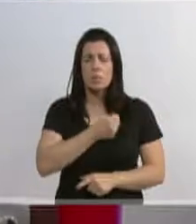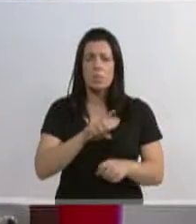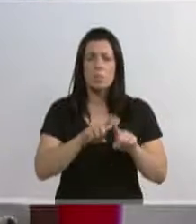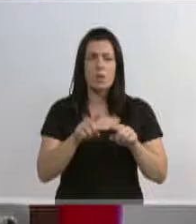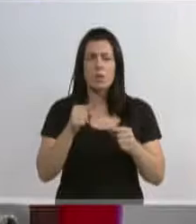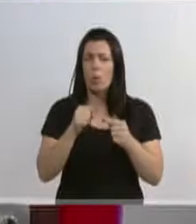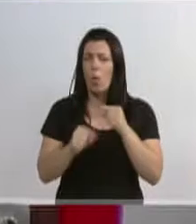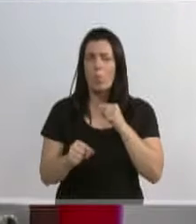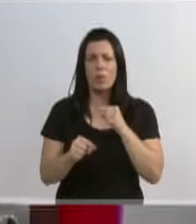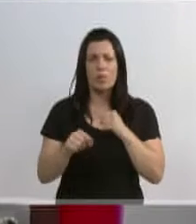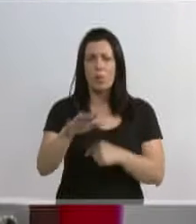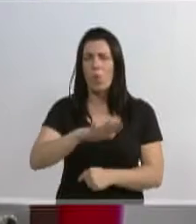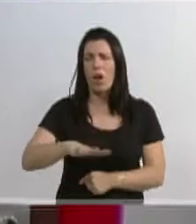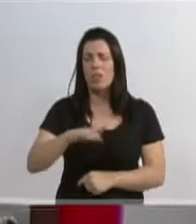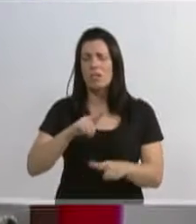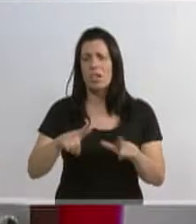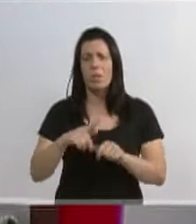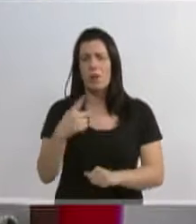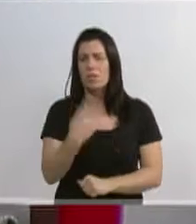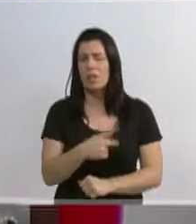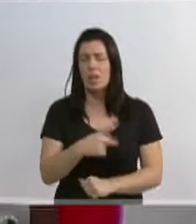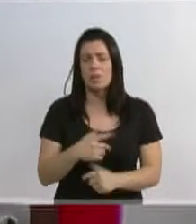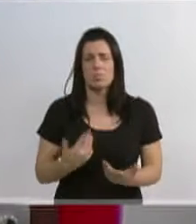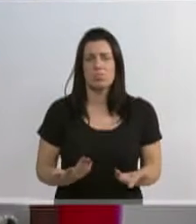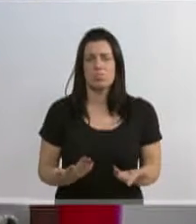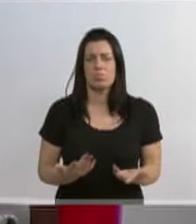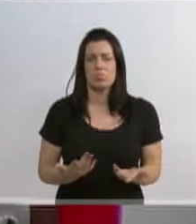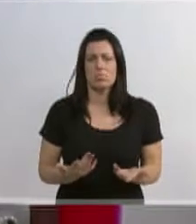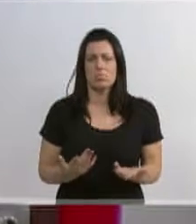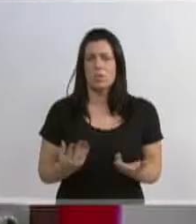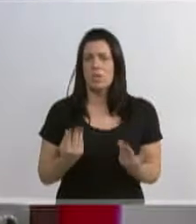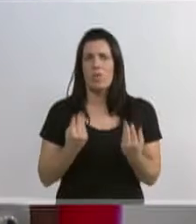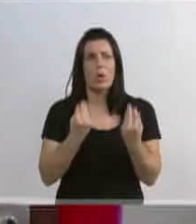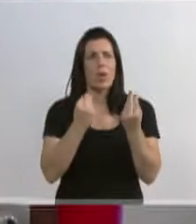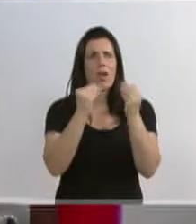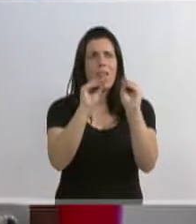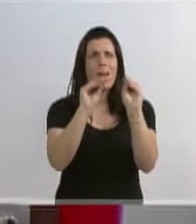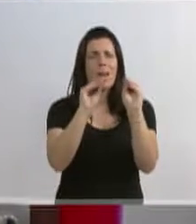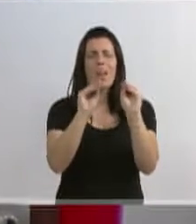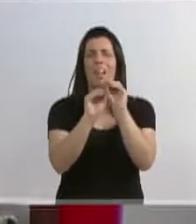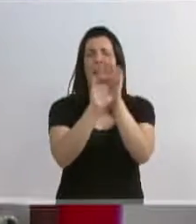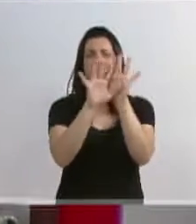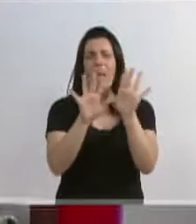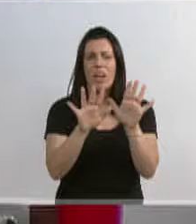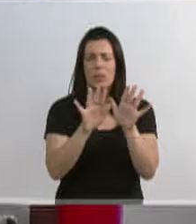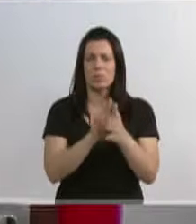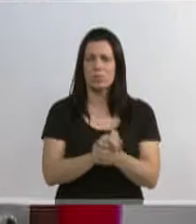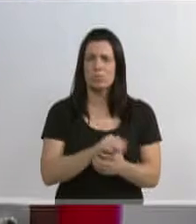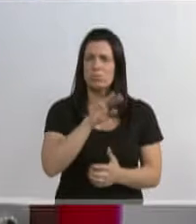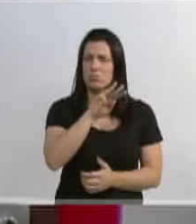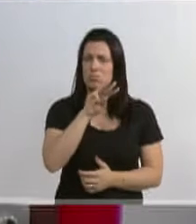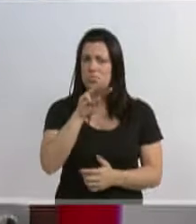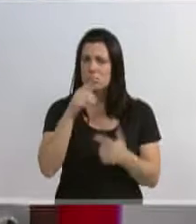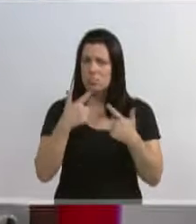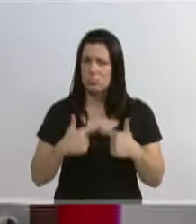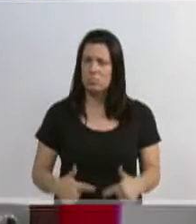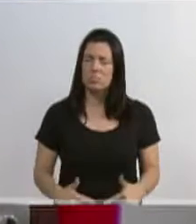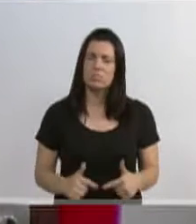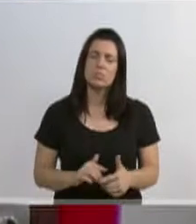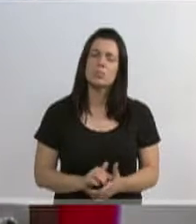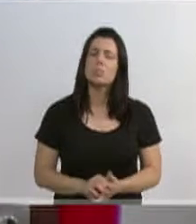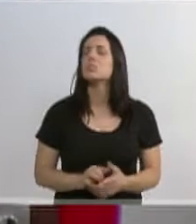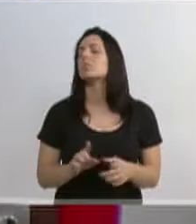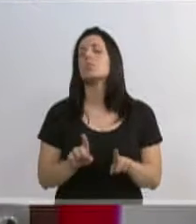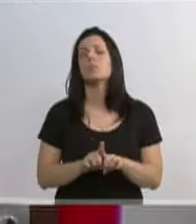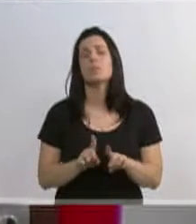com a sua área específica de atuação. Isso não vai estar lá nítido, né, no portal Transparência.